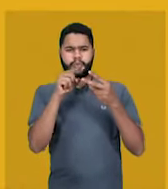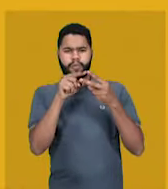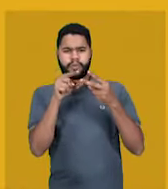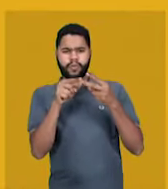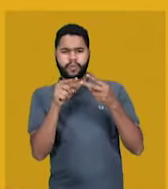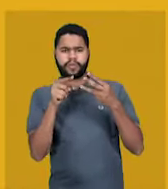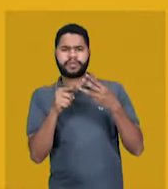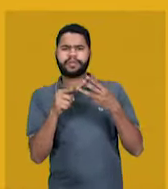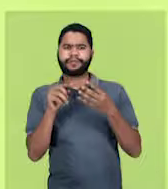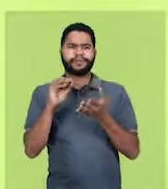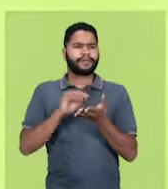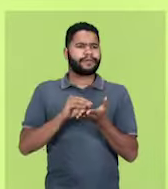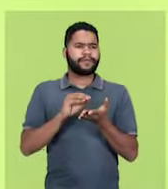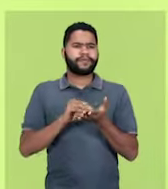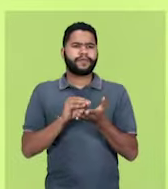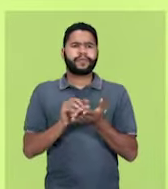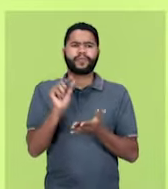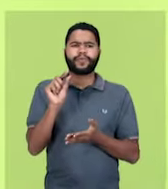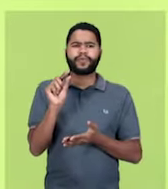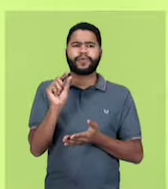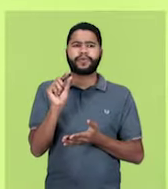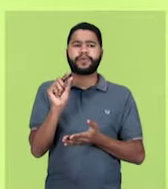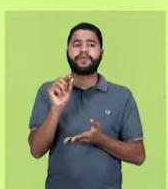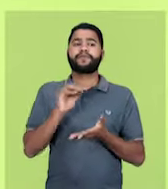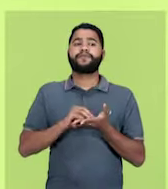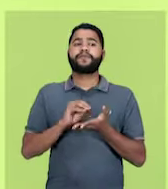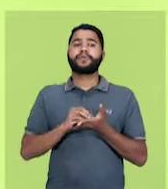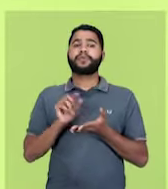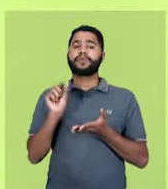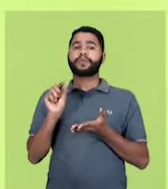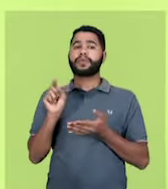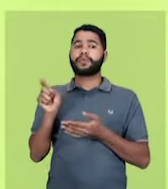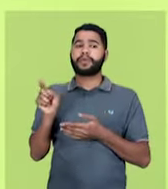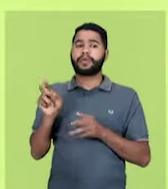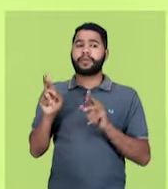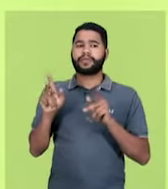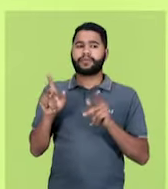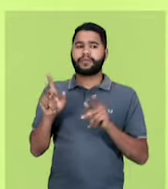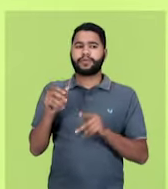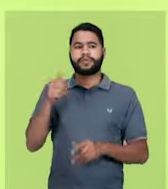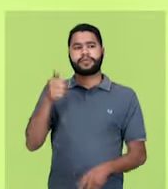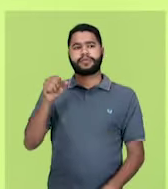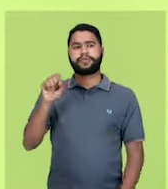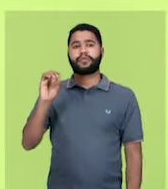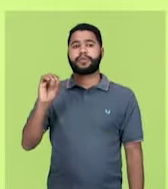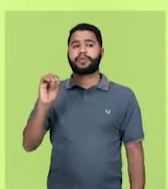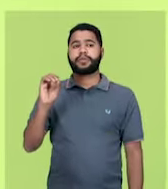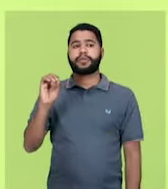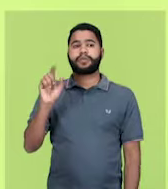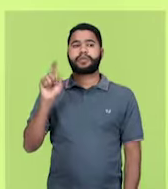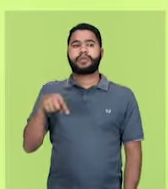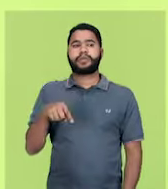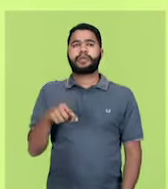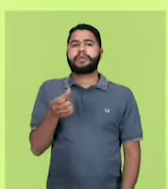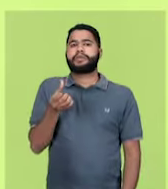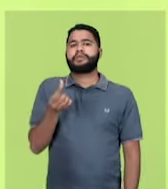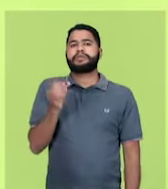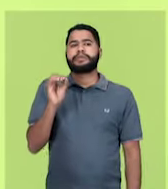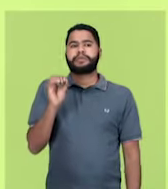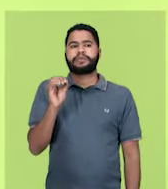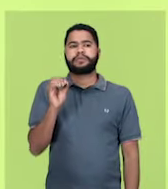3, vai ficar faltando um pouquinho coisa. Quanto que vai ficar faltando? Essa diferença para 180 aqui, porque aqui seria, se fosse 60, né,